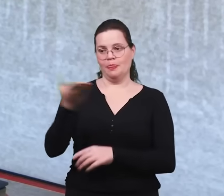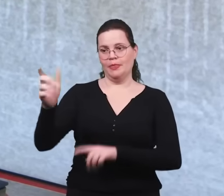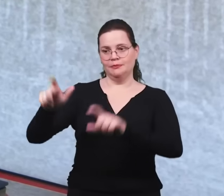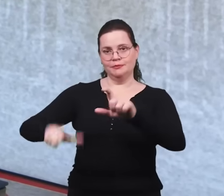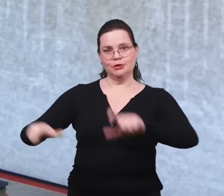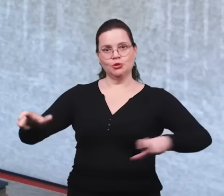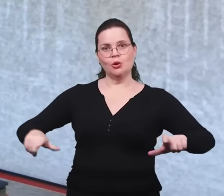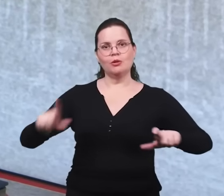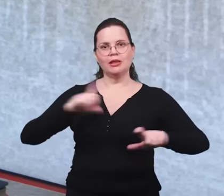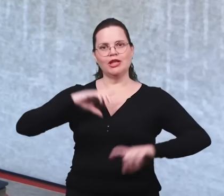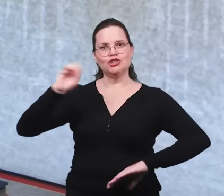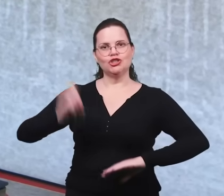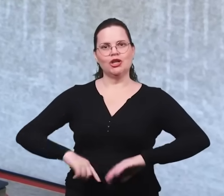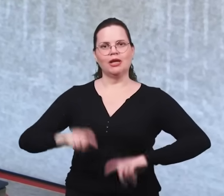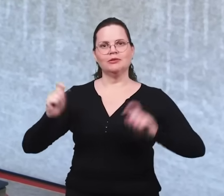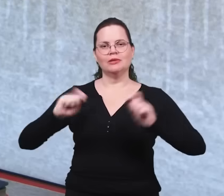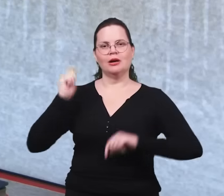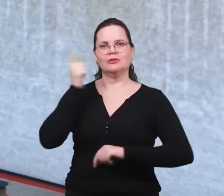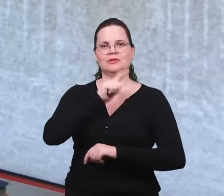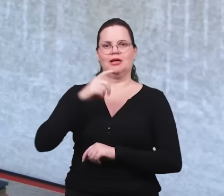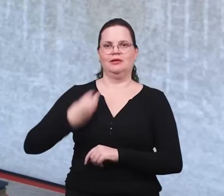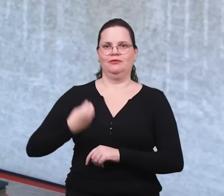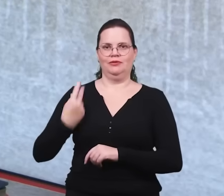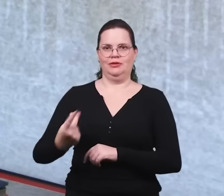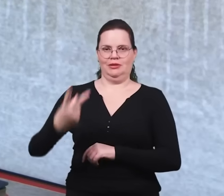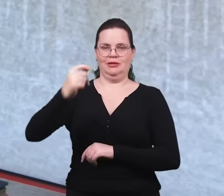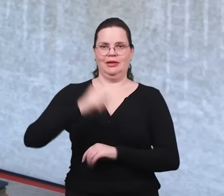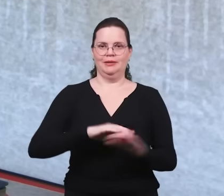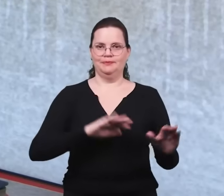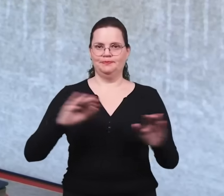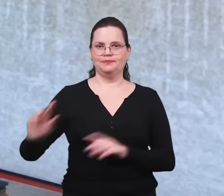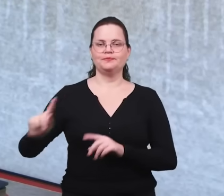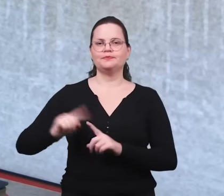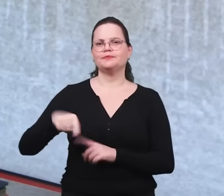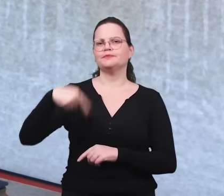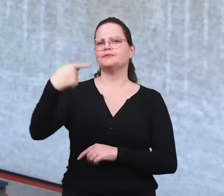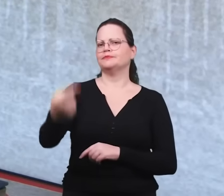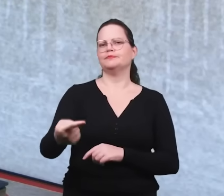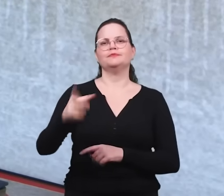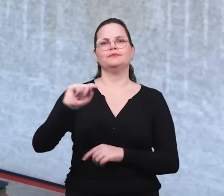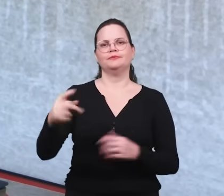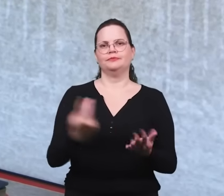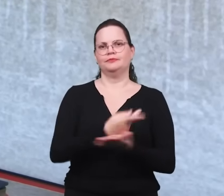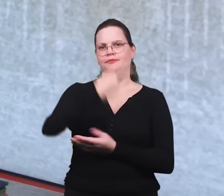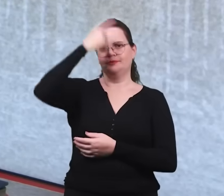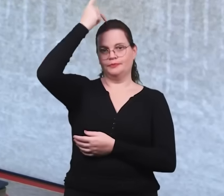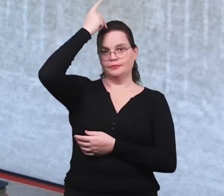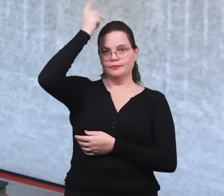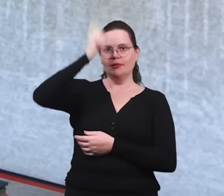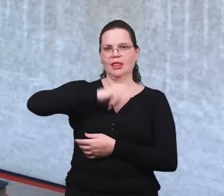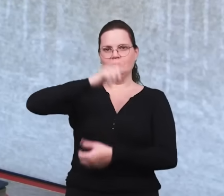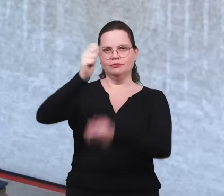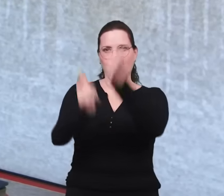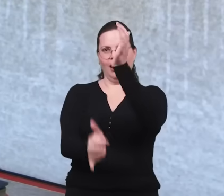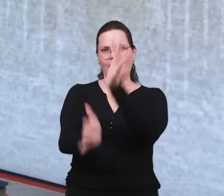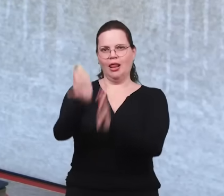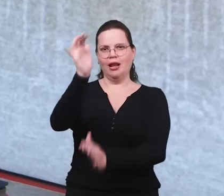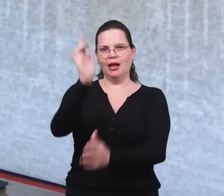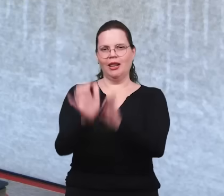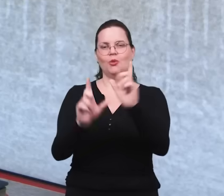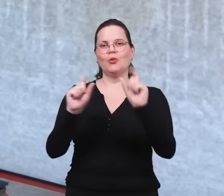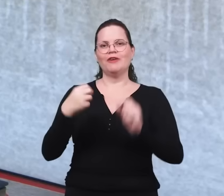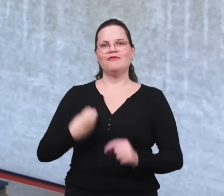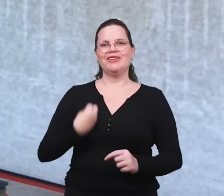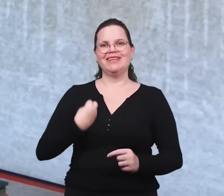eterna. No dia de Pentecostes, Jesus derramou essa vida sobre a igreja dos dias